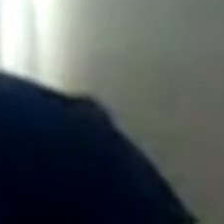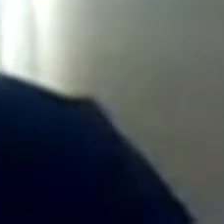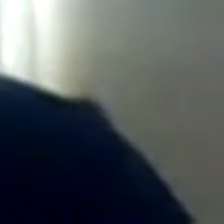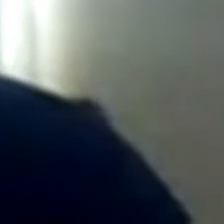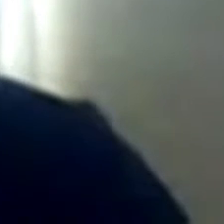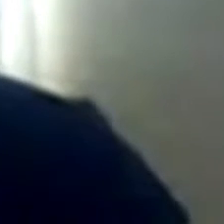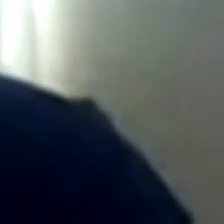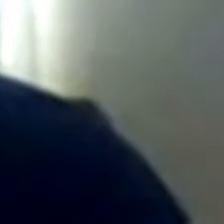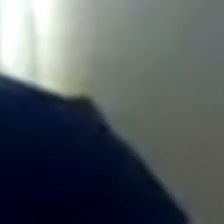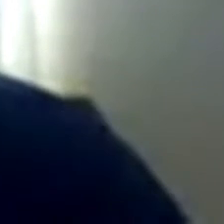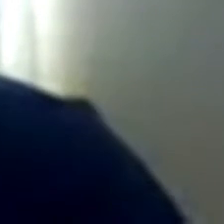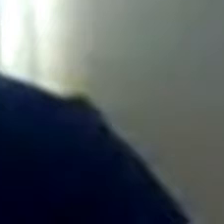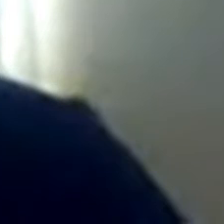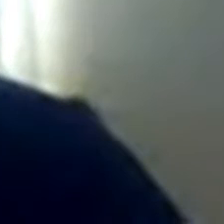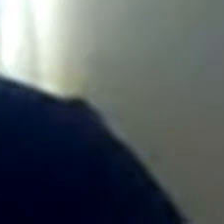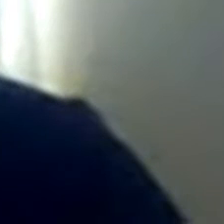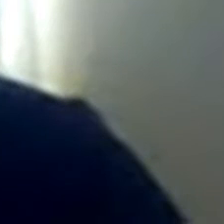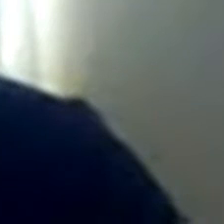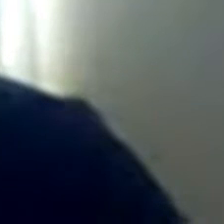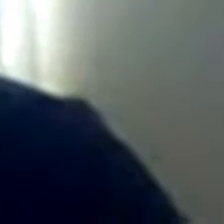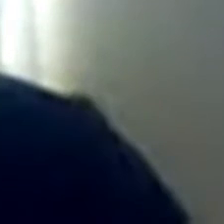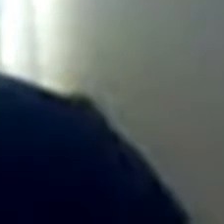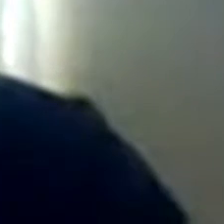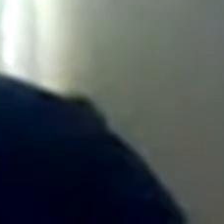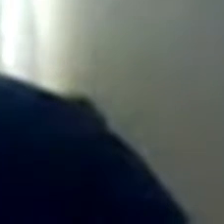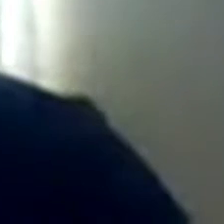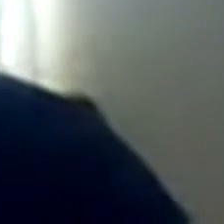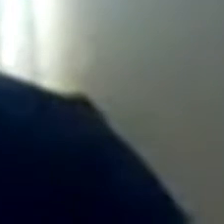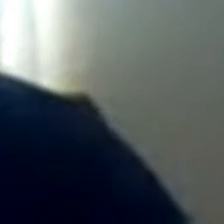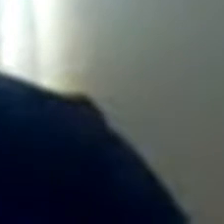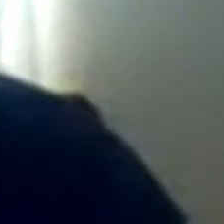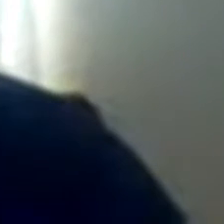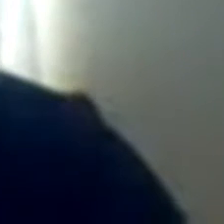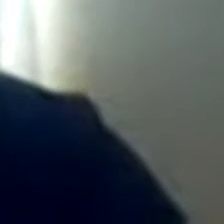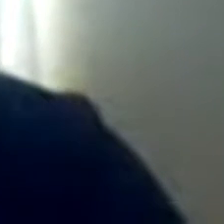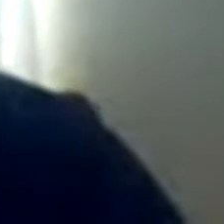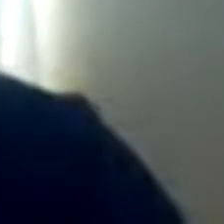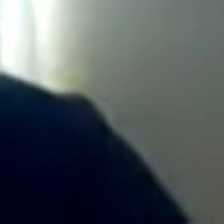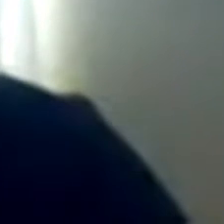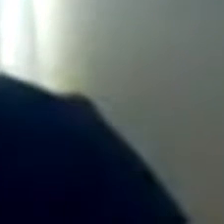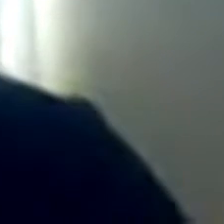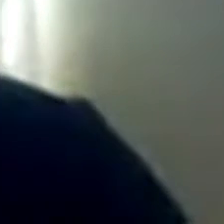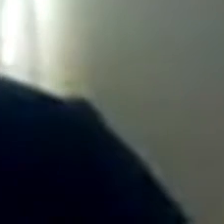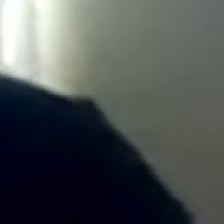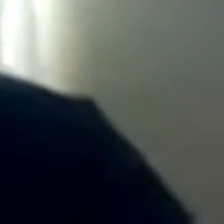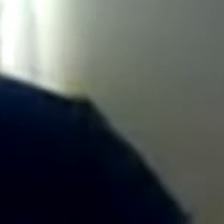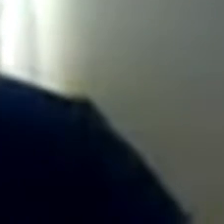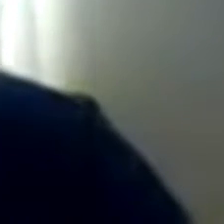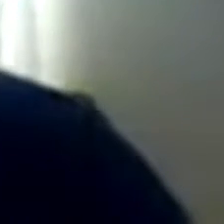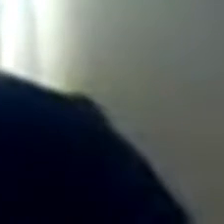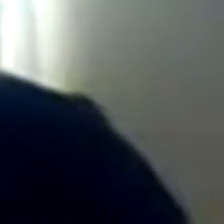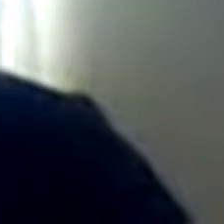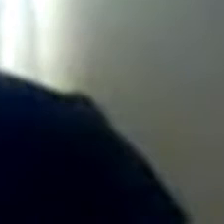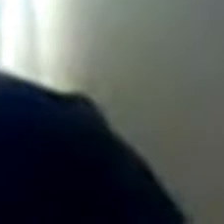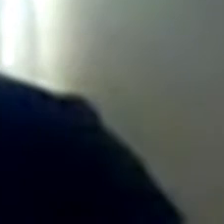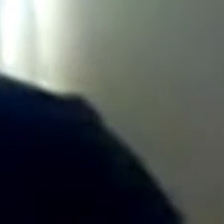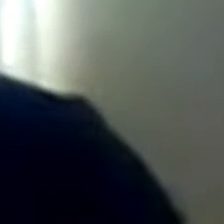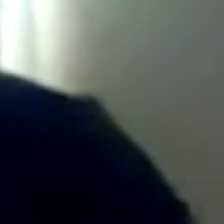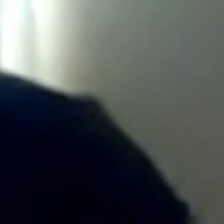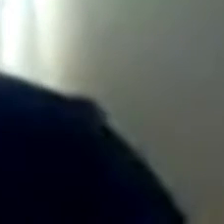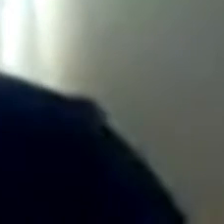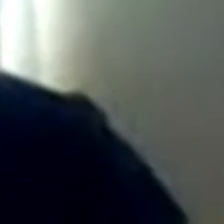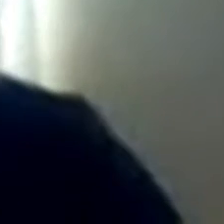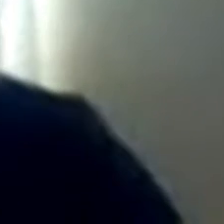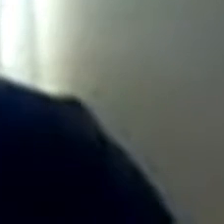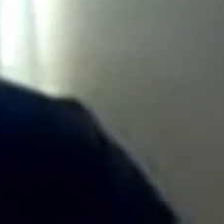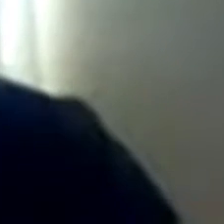é um tema assim que as pessoas elas não querem saber. Inclusive, se vocês pesquisarem, fizeram uma pesquisa rápida na internet, a população em situação de rua ela sempre